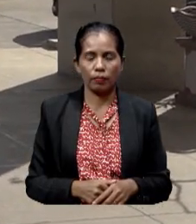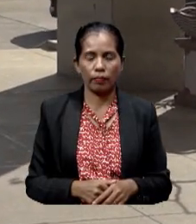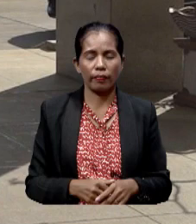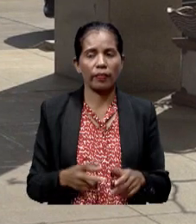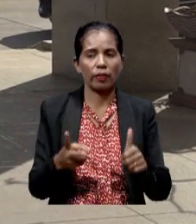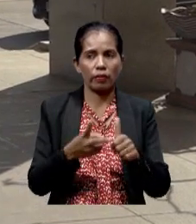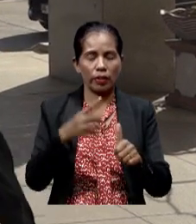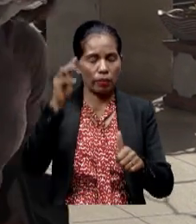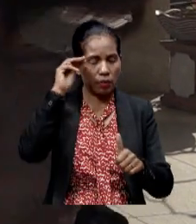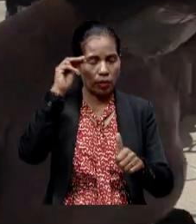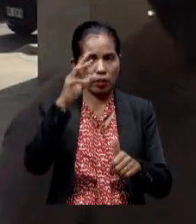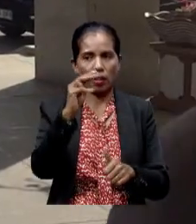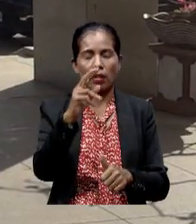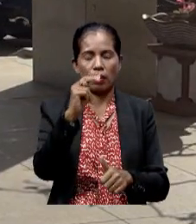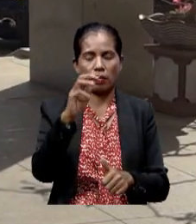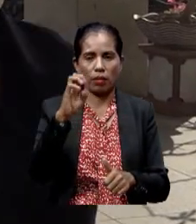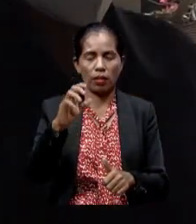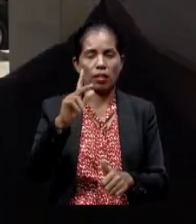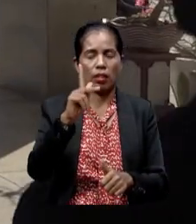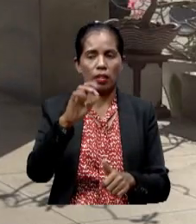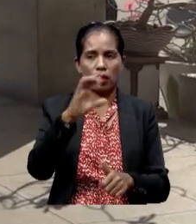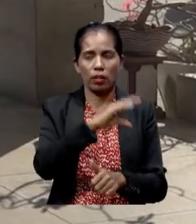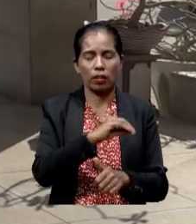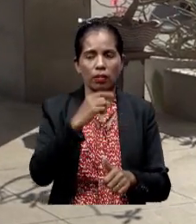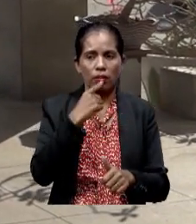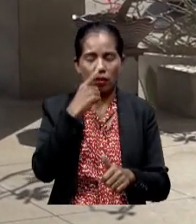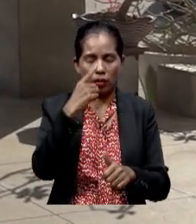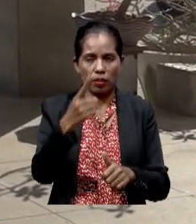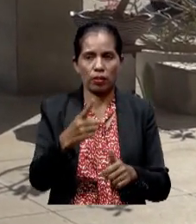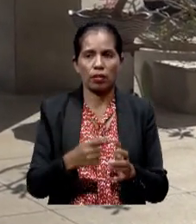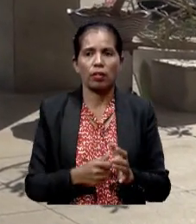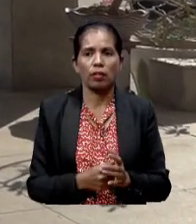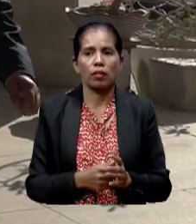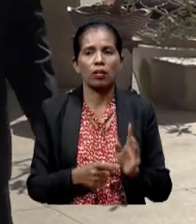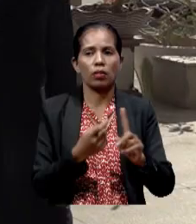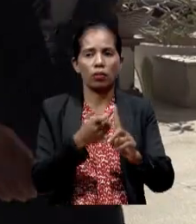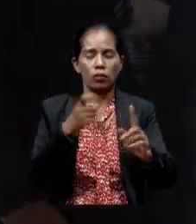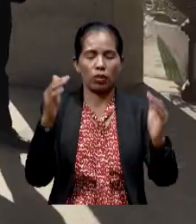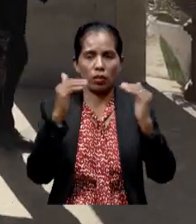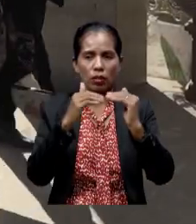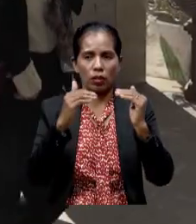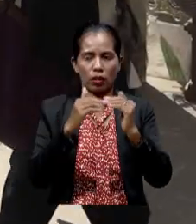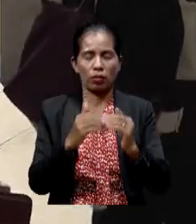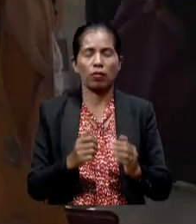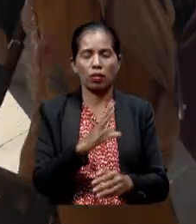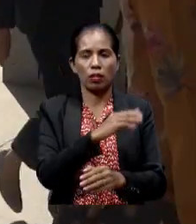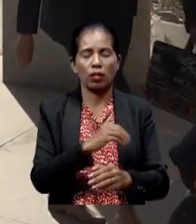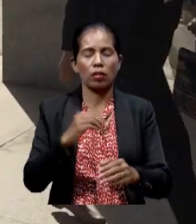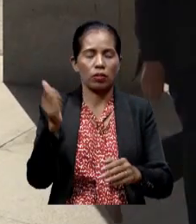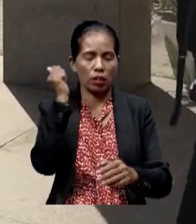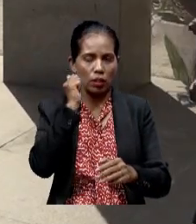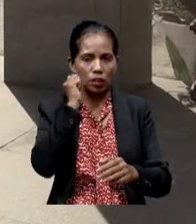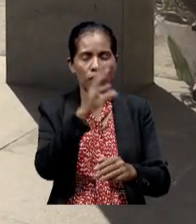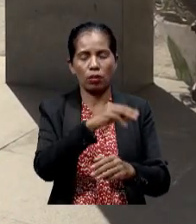Vice-ministra Solidariedade Social no Inclusão, Signe Chandrawati Verdial Haktuir, lhe encontro entre delegação Rússia ASEAN,